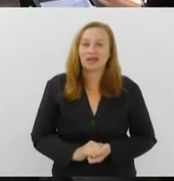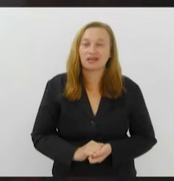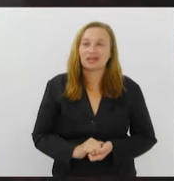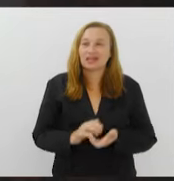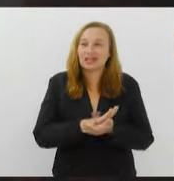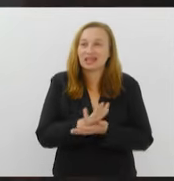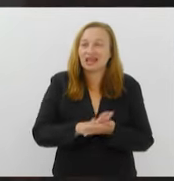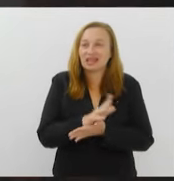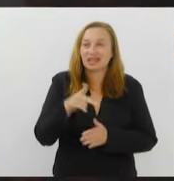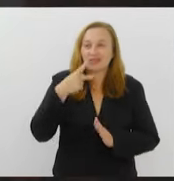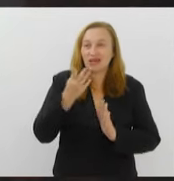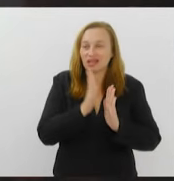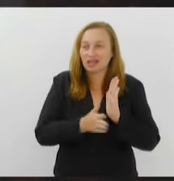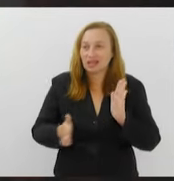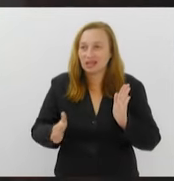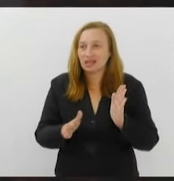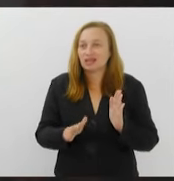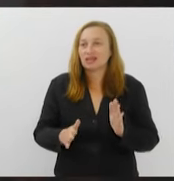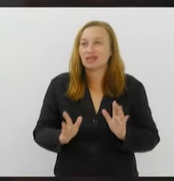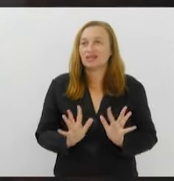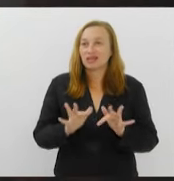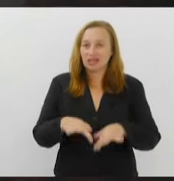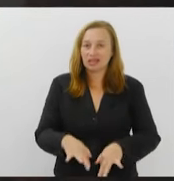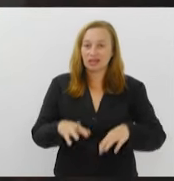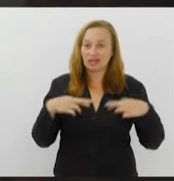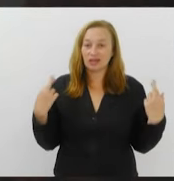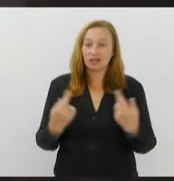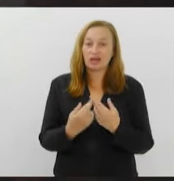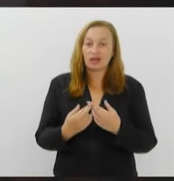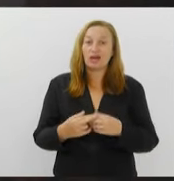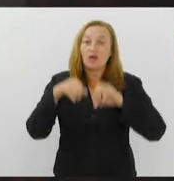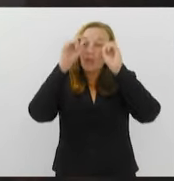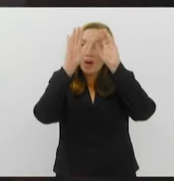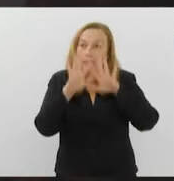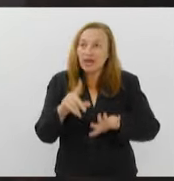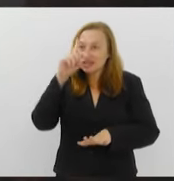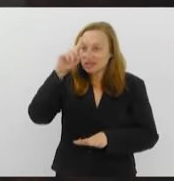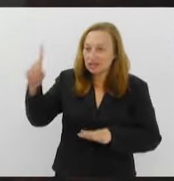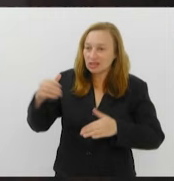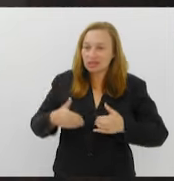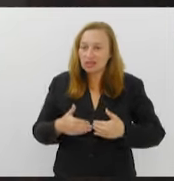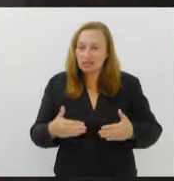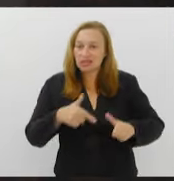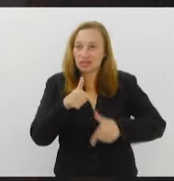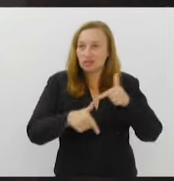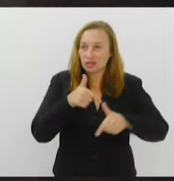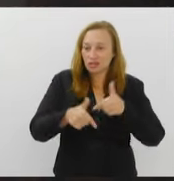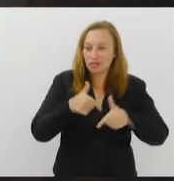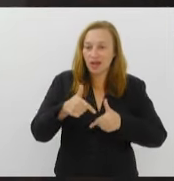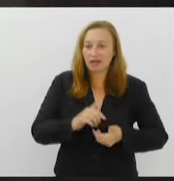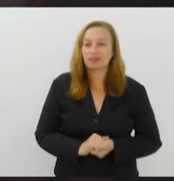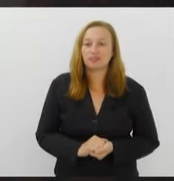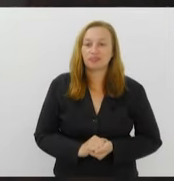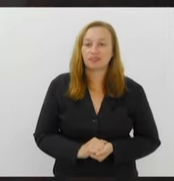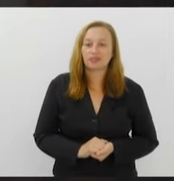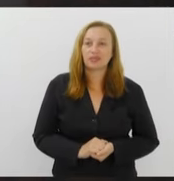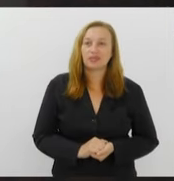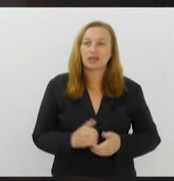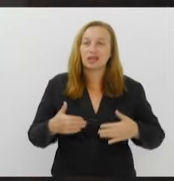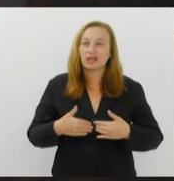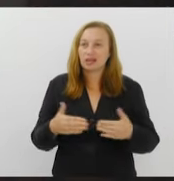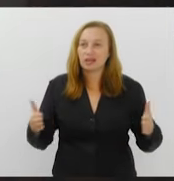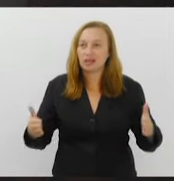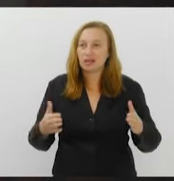Nada mais havendo a tratar, está cerrada a sessão. Havendo o número legal sobre a proteção de Deus, iniciamos nossos trabalhos. Está aberta